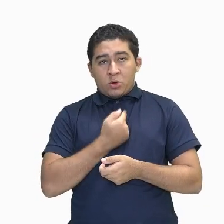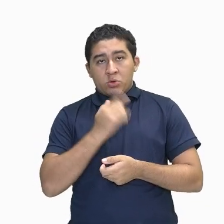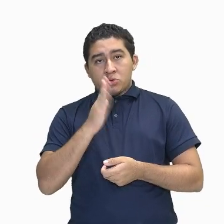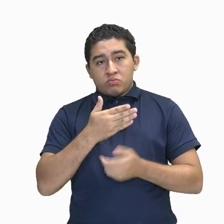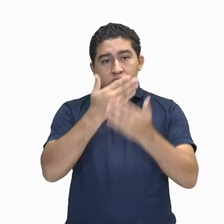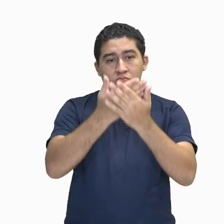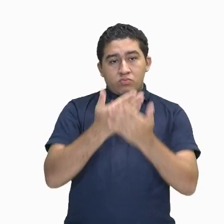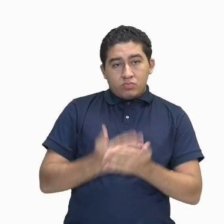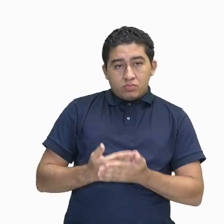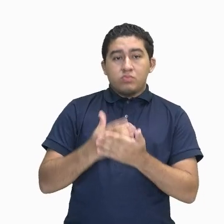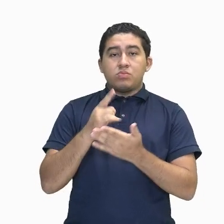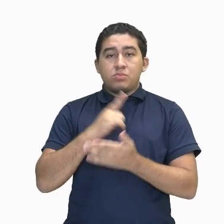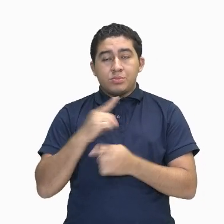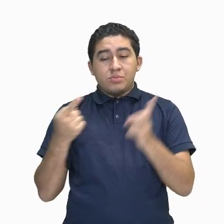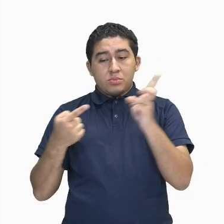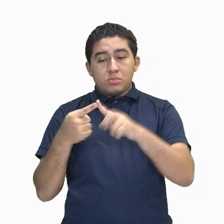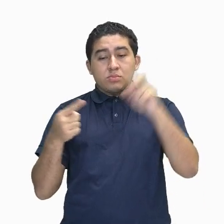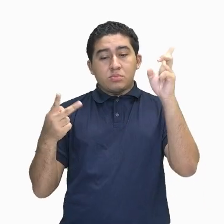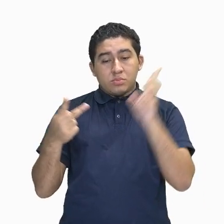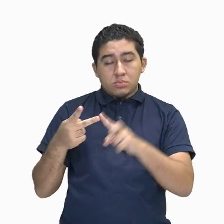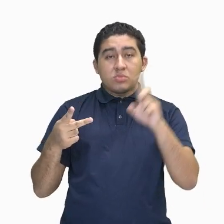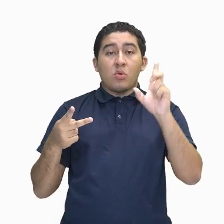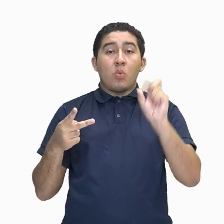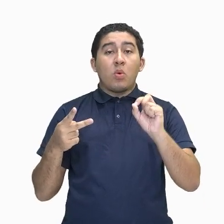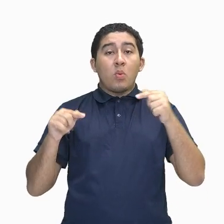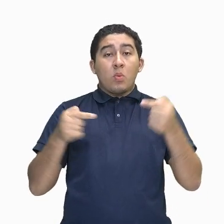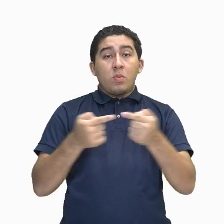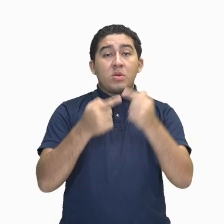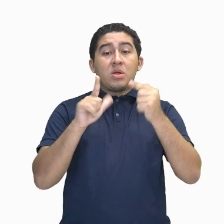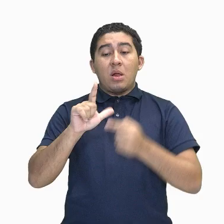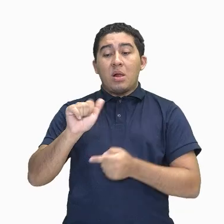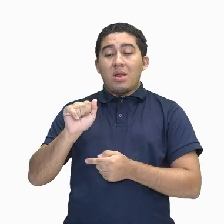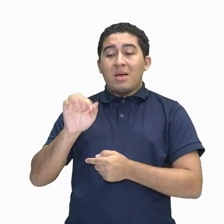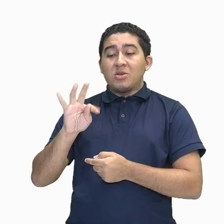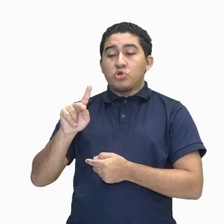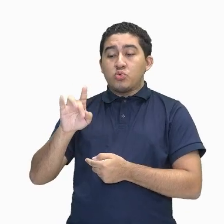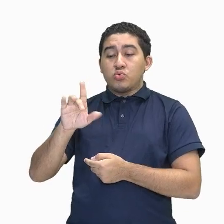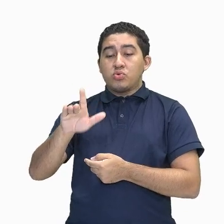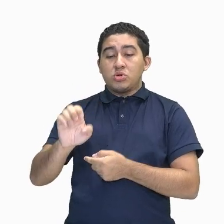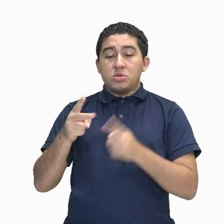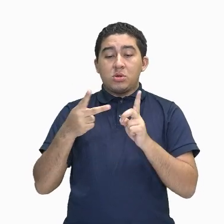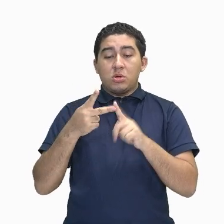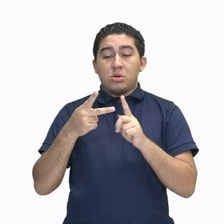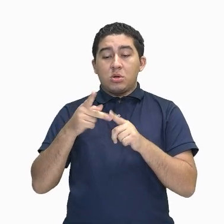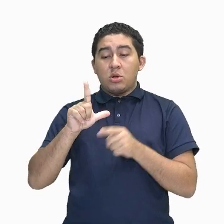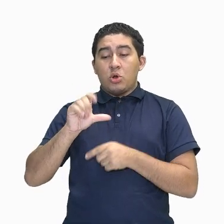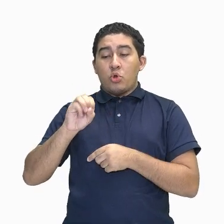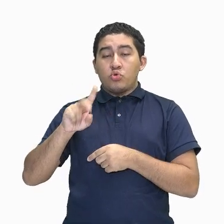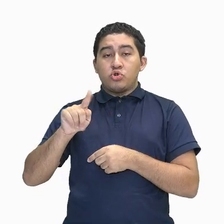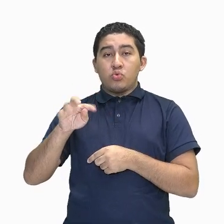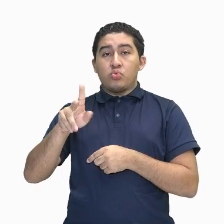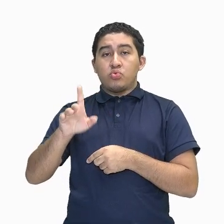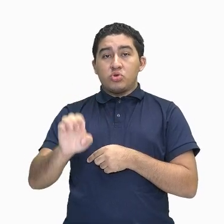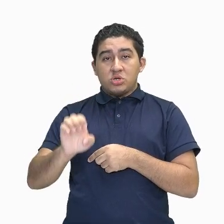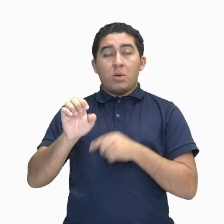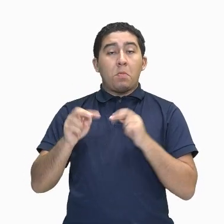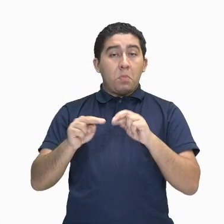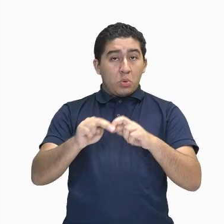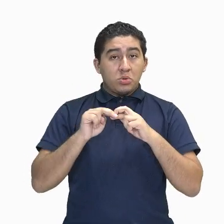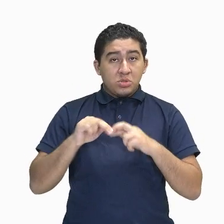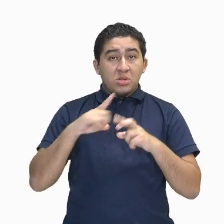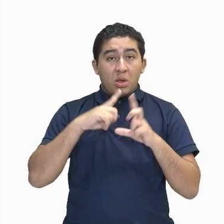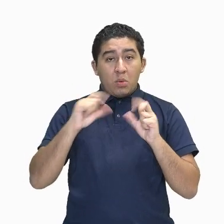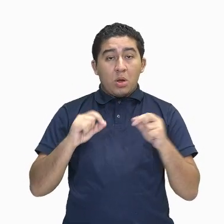os meridianos, que vão definir para a gente o quê? Latitude e longitude. Com isso, eu tenho o quê? Uma